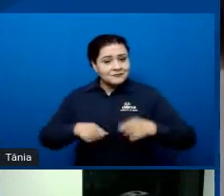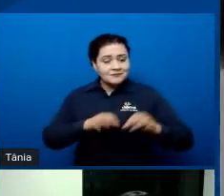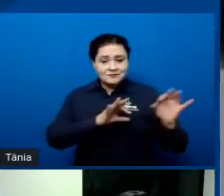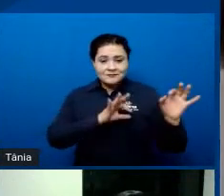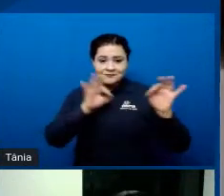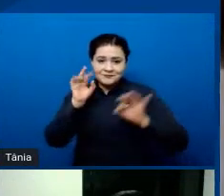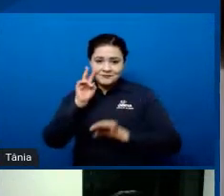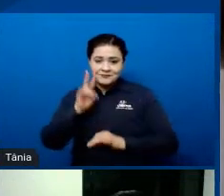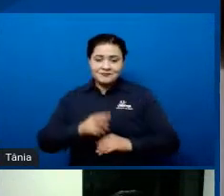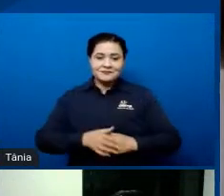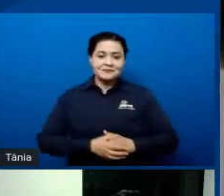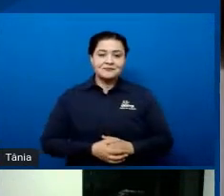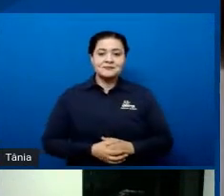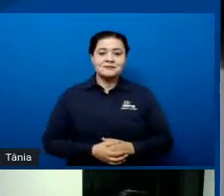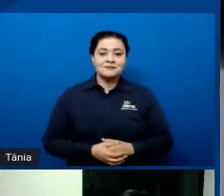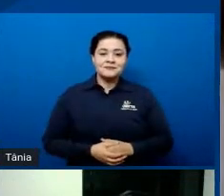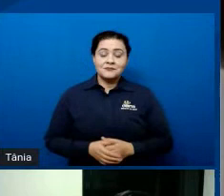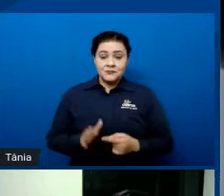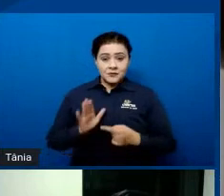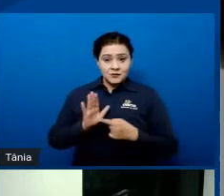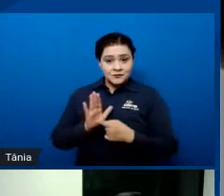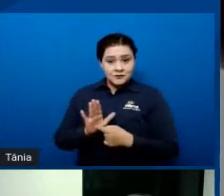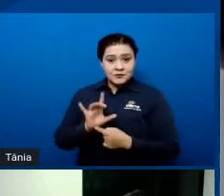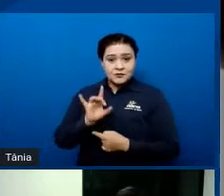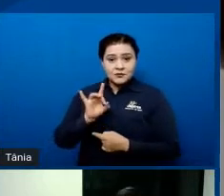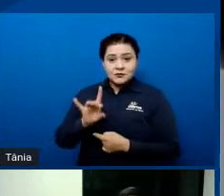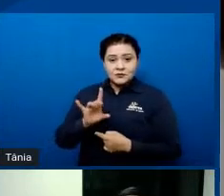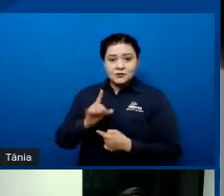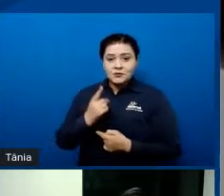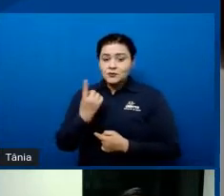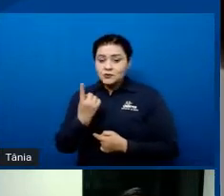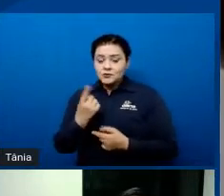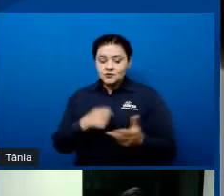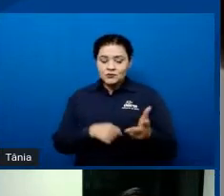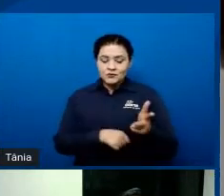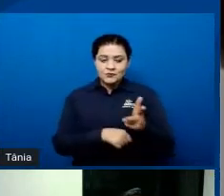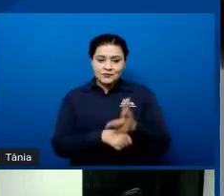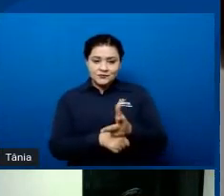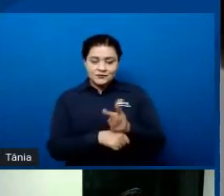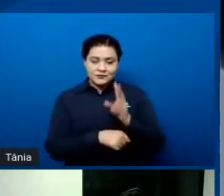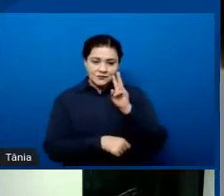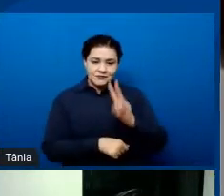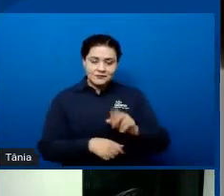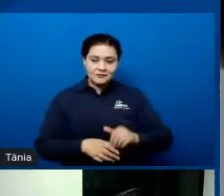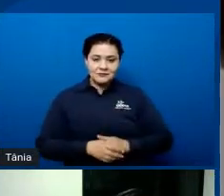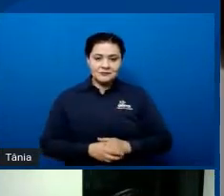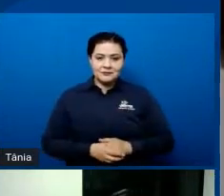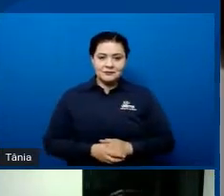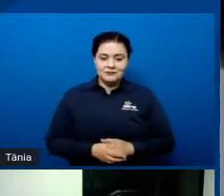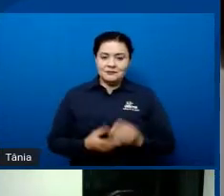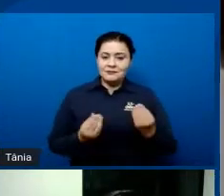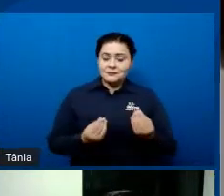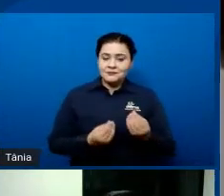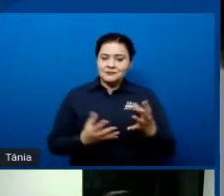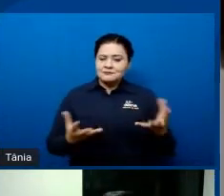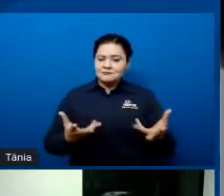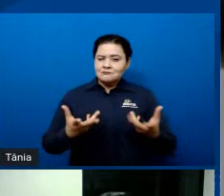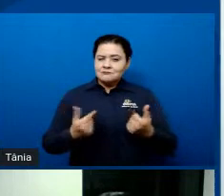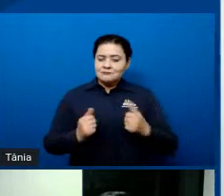teaser. Eu vou mostrar apenas isso com um vídeo para vocês verem como é fascinante esse